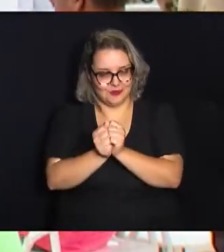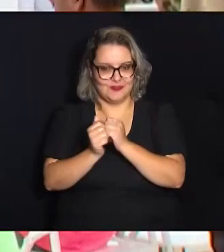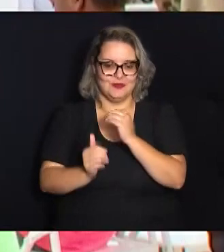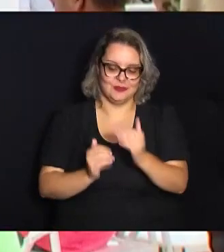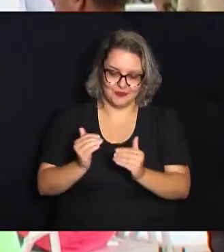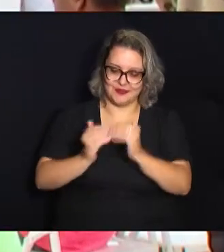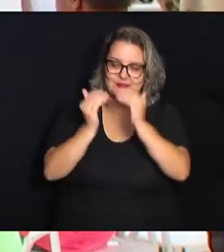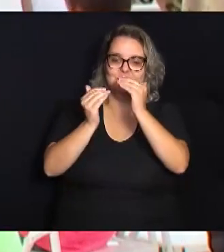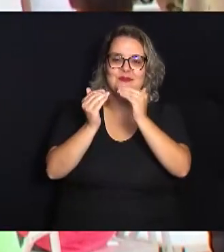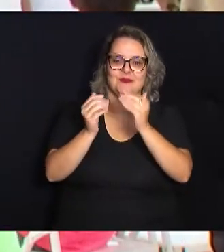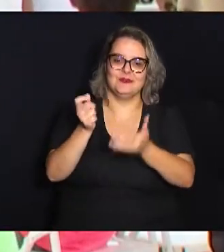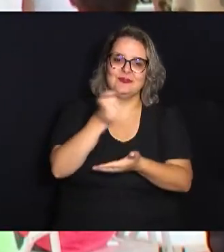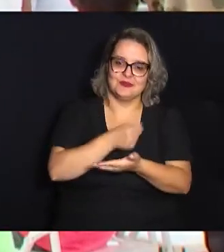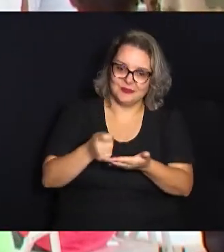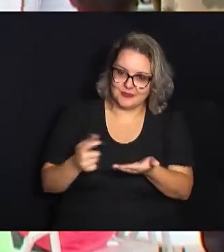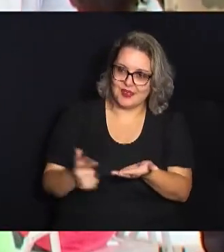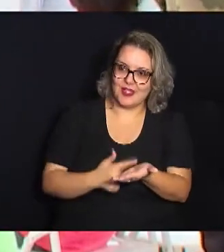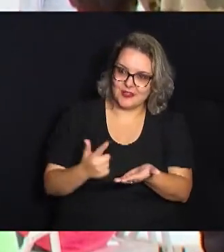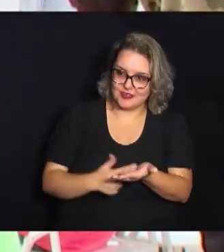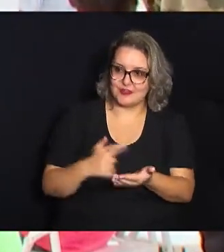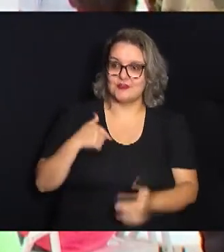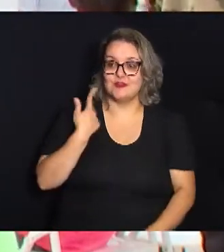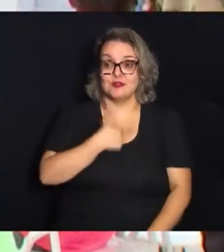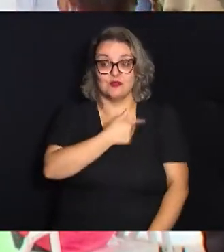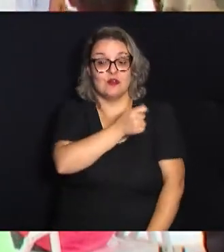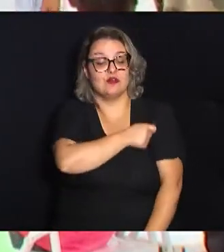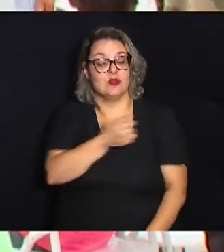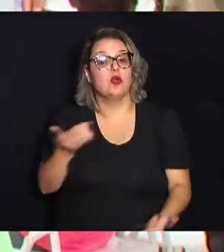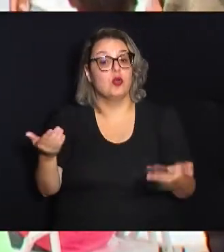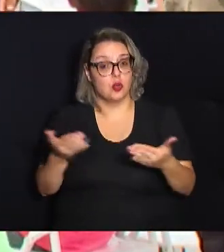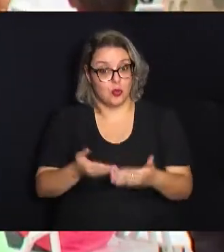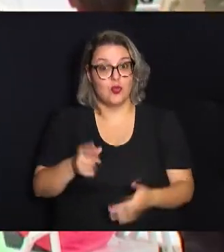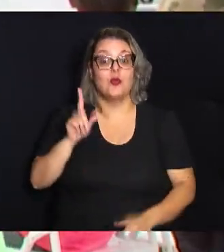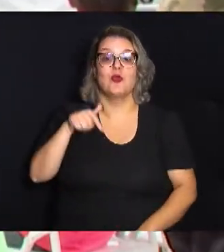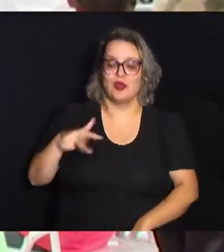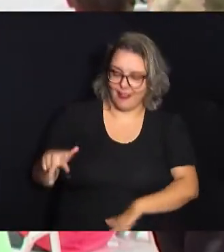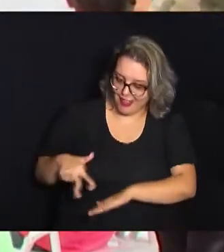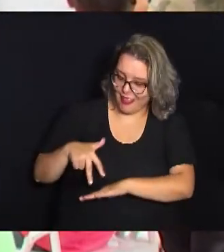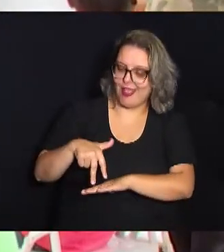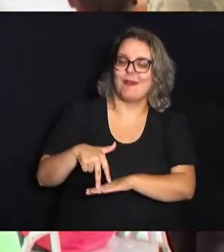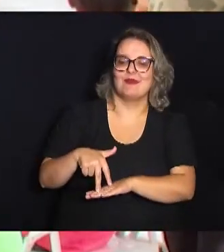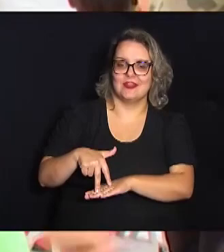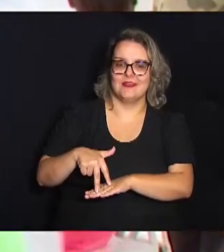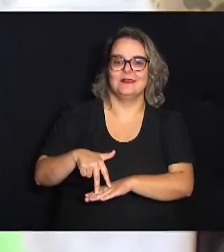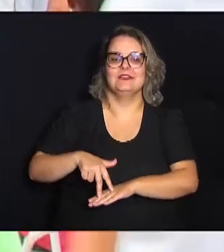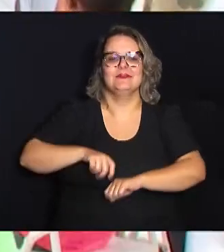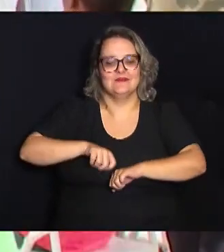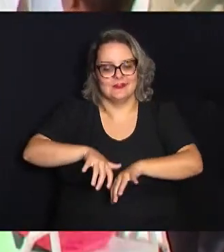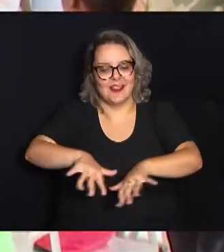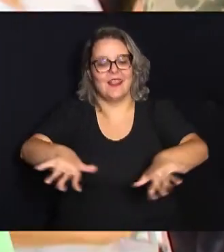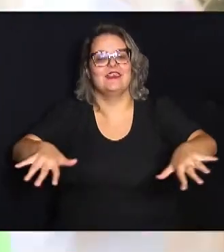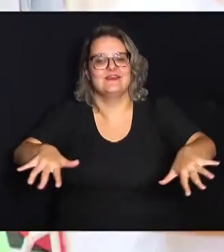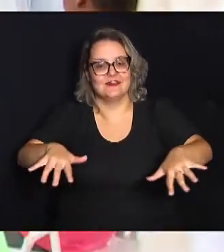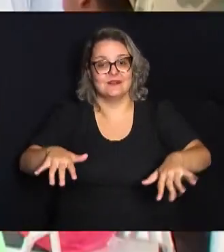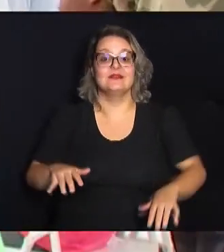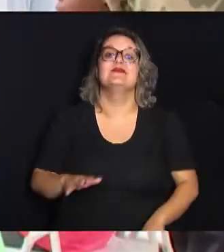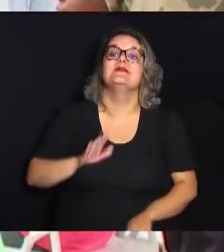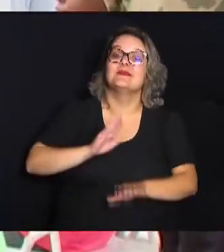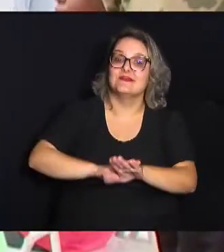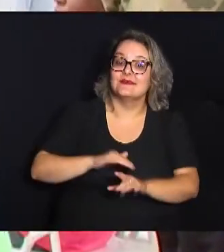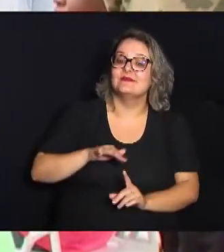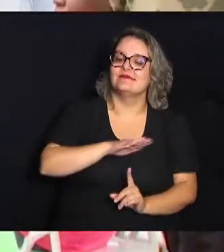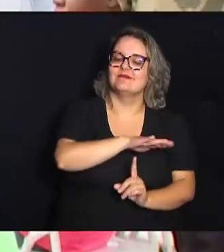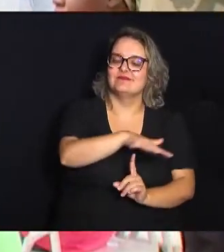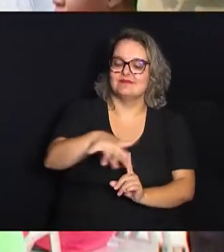produção escrita de um livro. Então os nossos alunos hoje são protagonistas, multiplicadores e agentes do meio